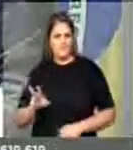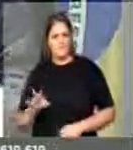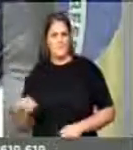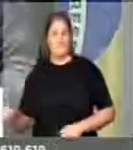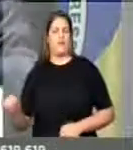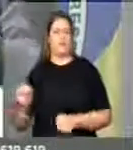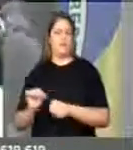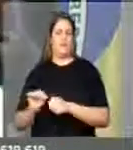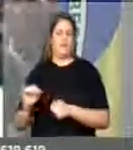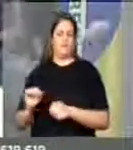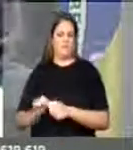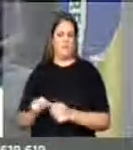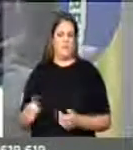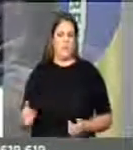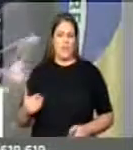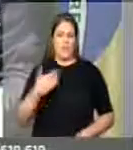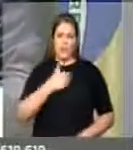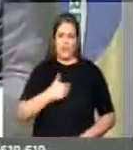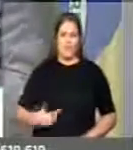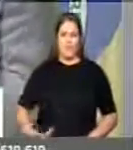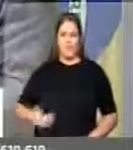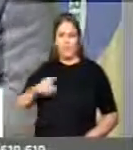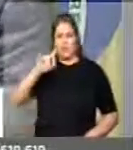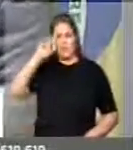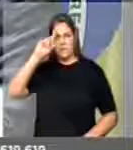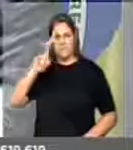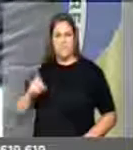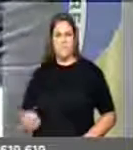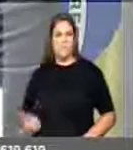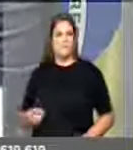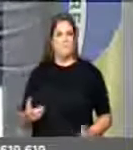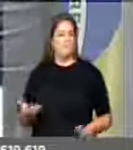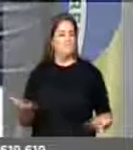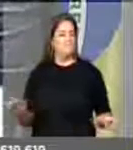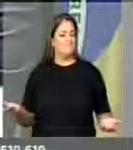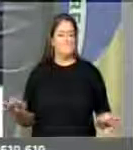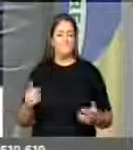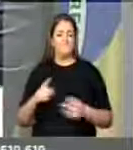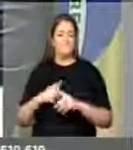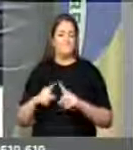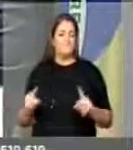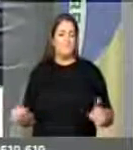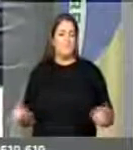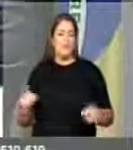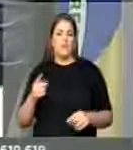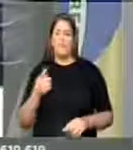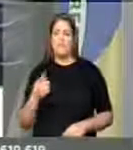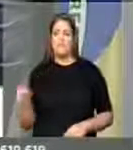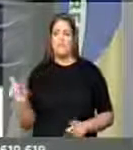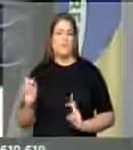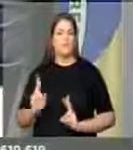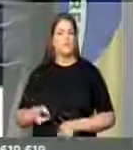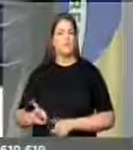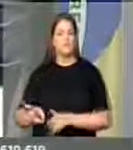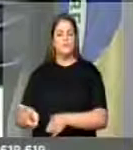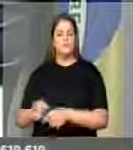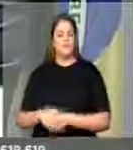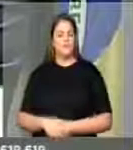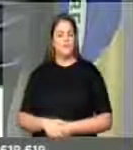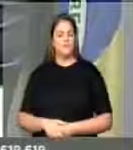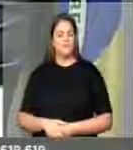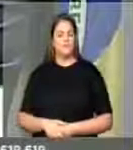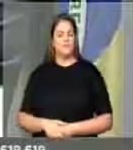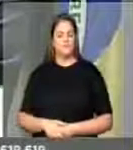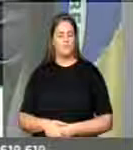a tudo o que falei em questão do transporte ferroviário. O que a gente assiste,